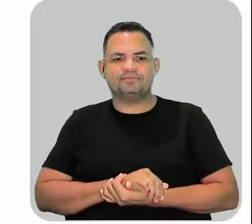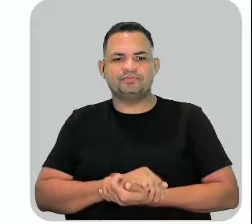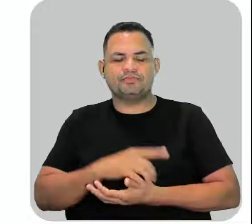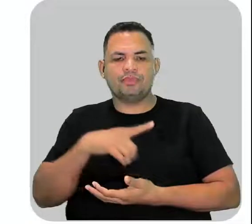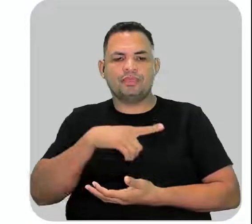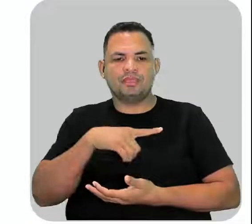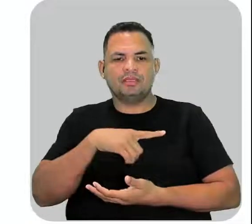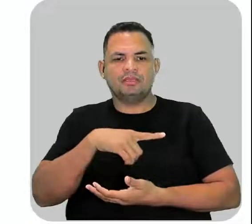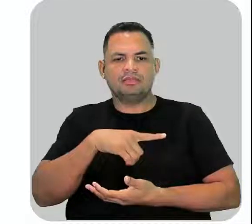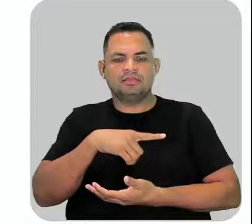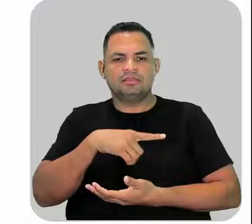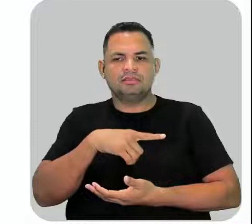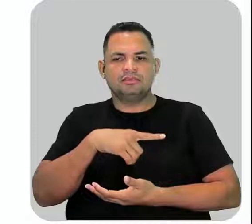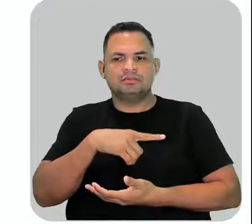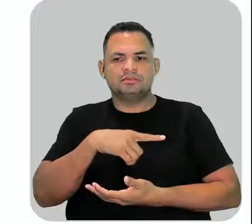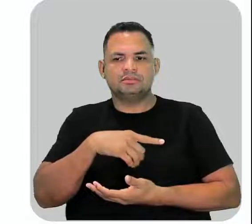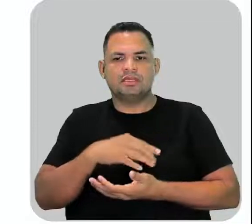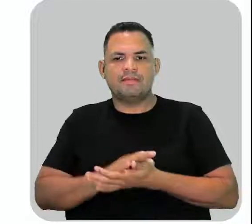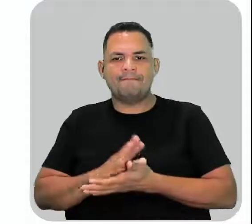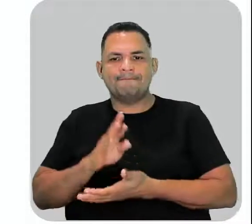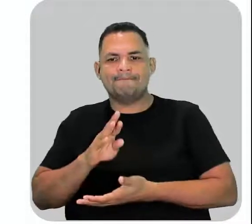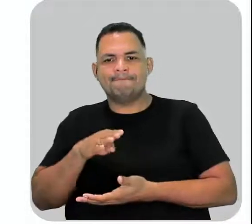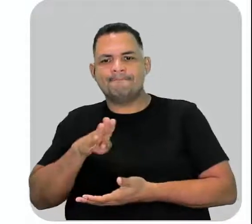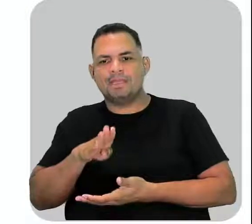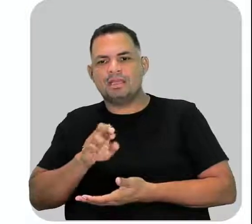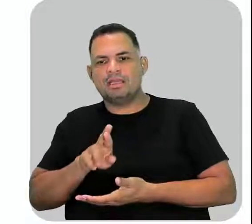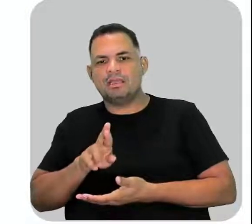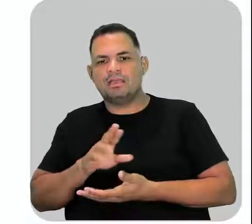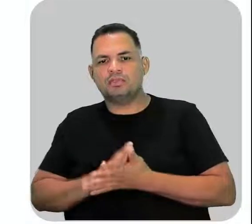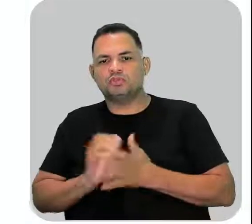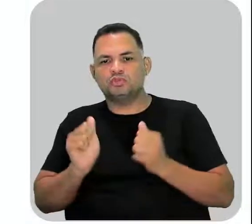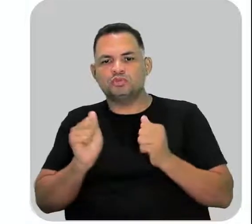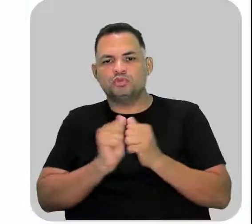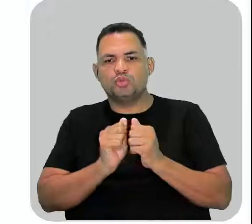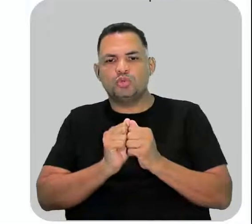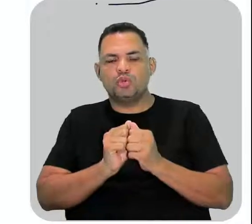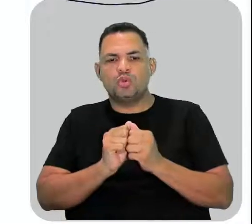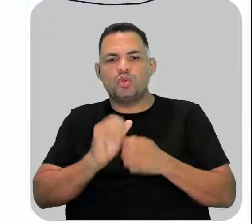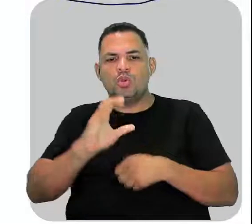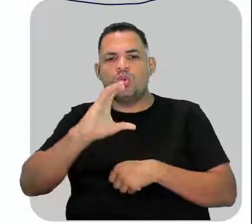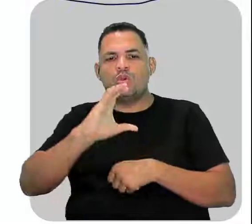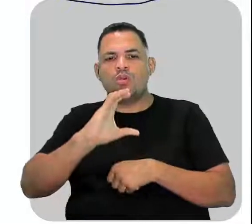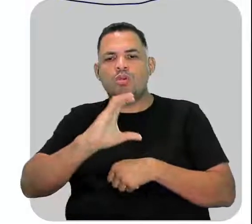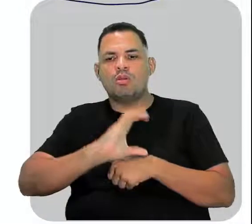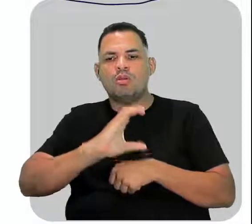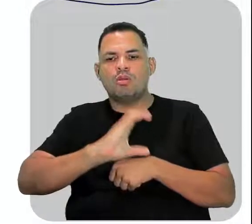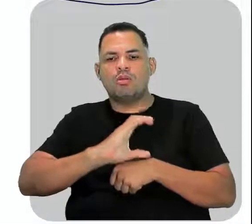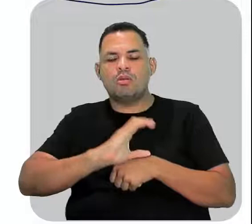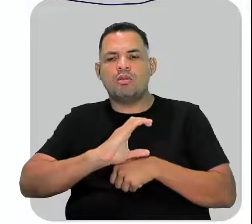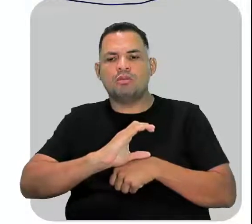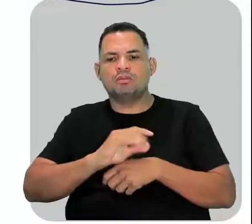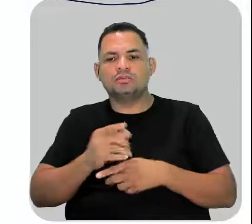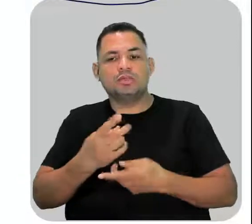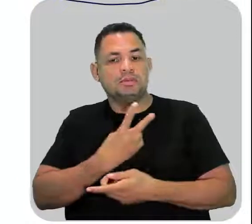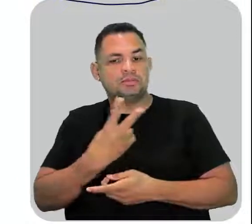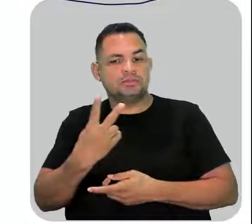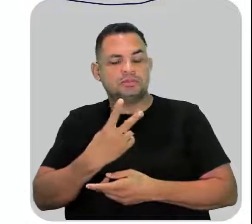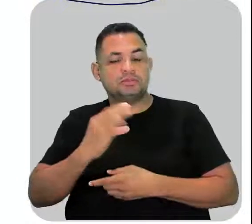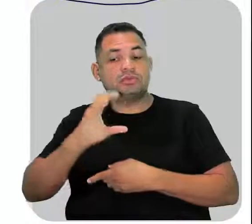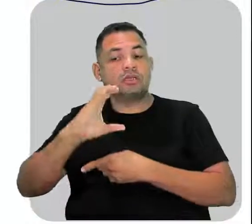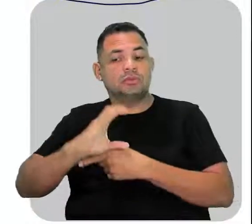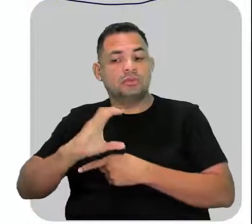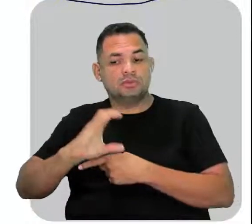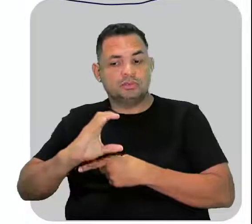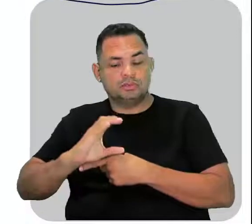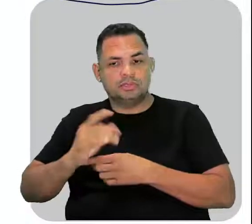a ação do bromo no carbono e mais o outro bromo no segundo carbono aqui,